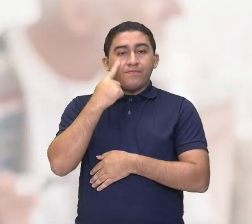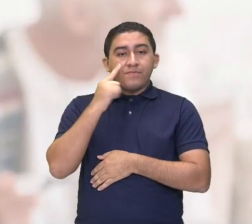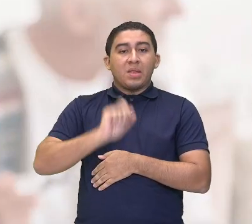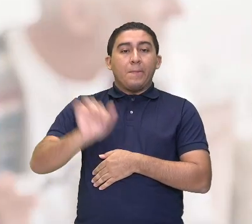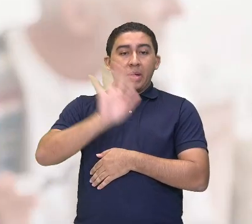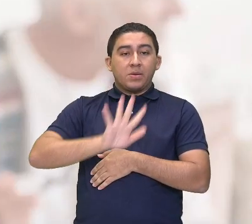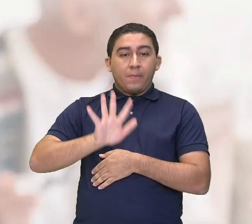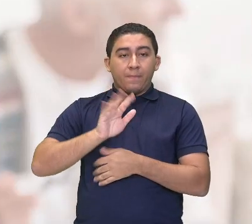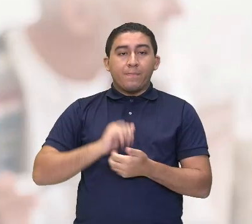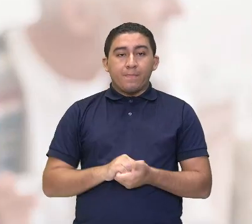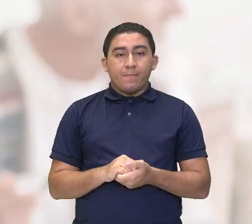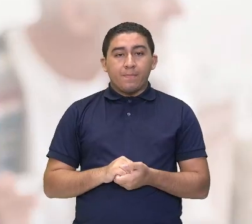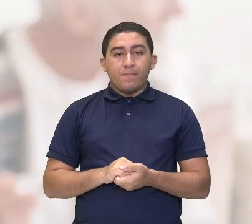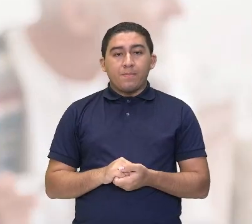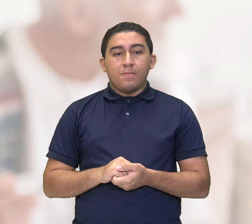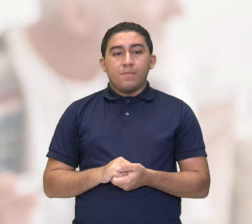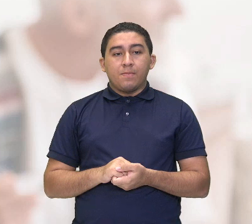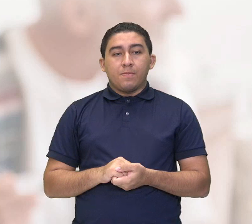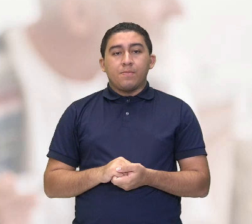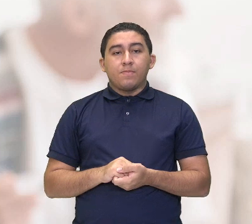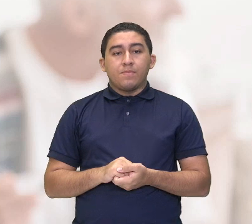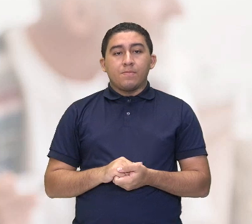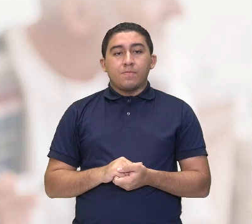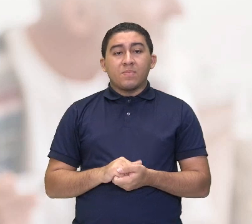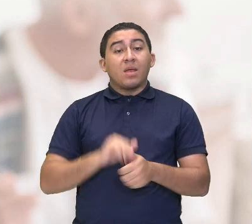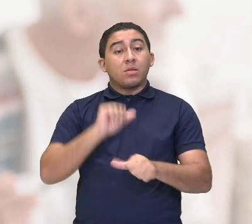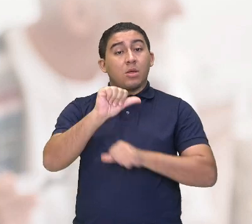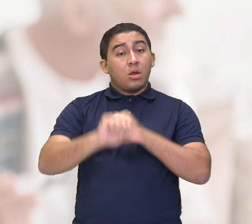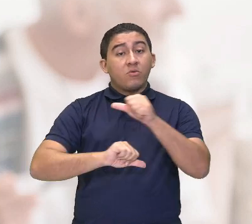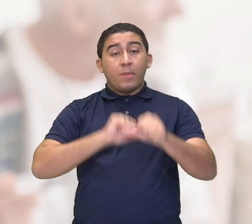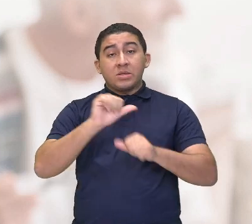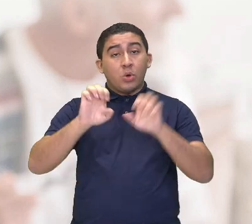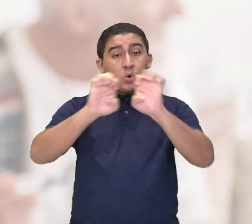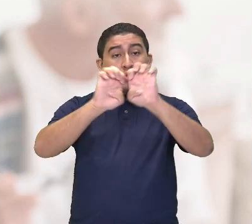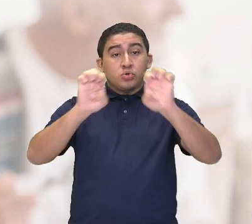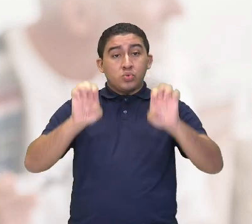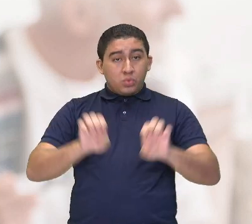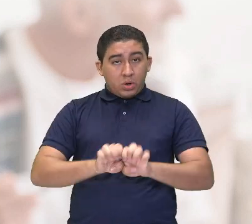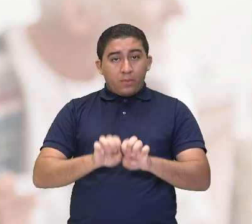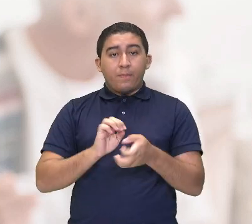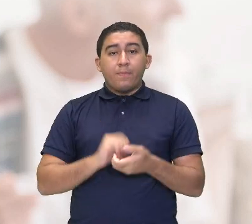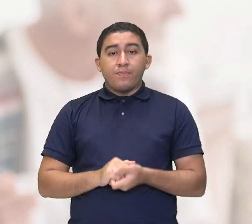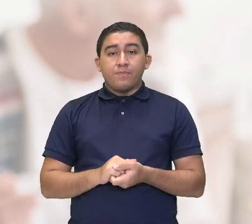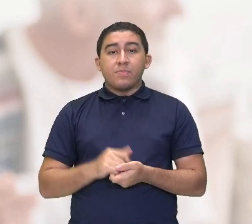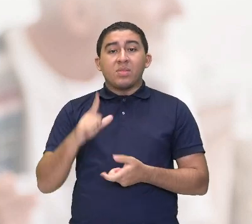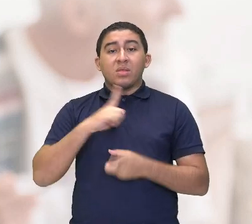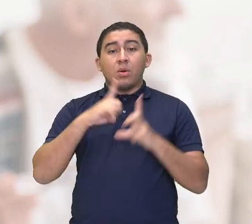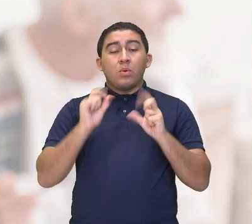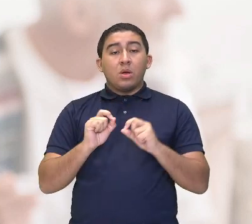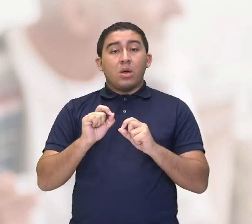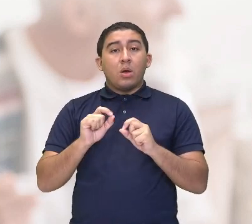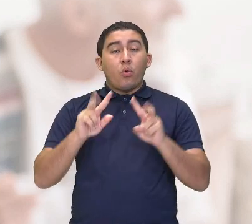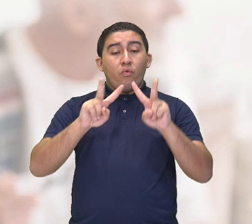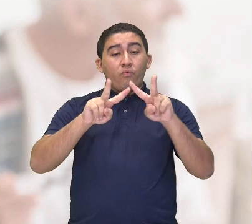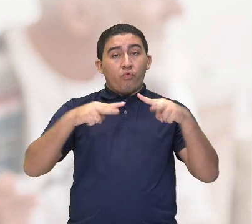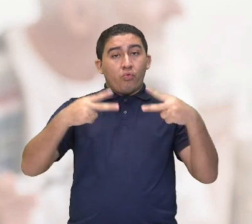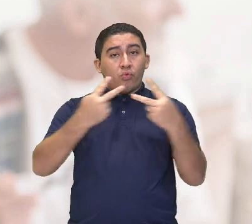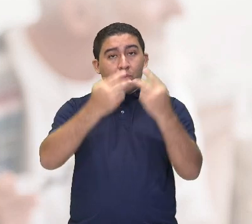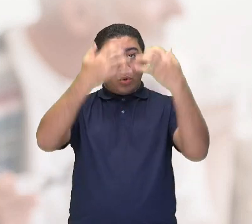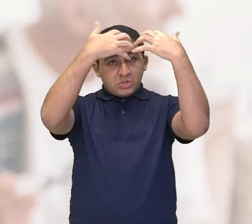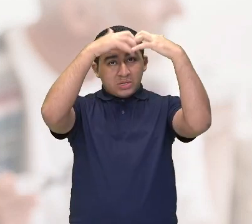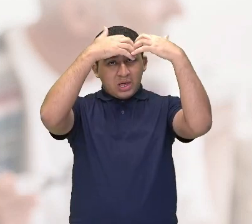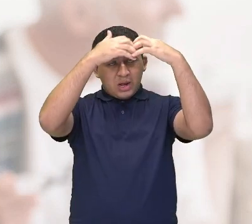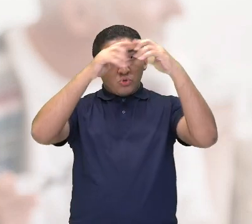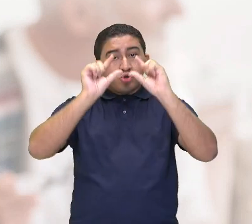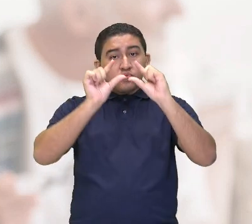imagens. Então, olha aí, mudanças estruturais. A gente vai ter uma redução no volume cerebral,